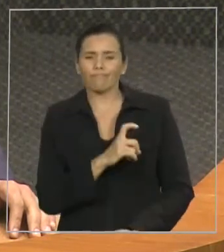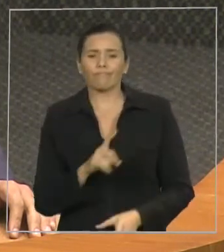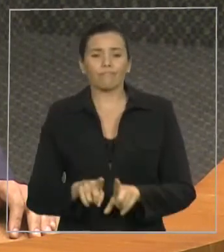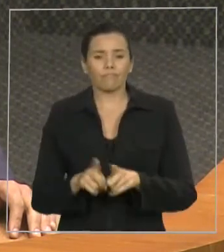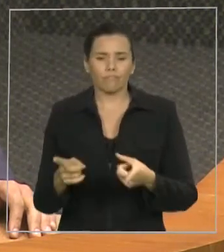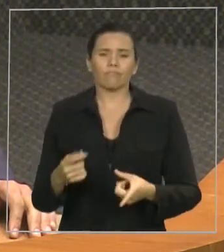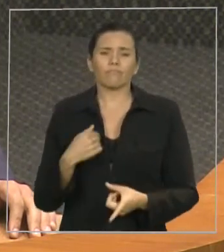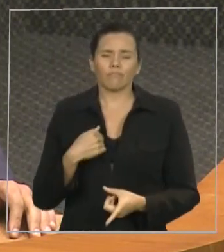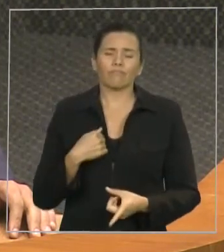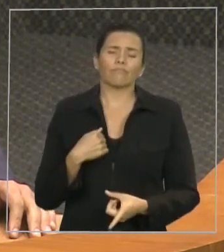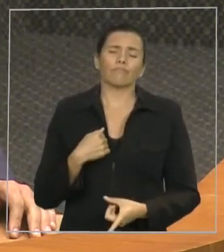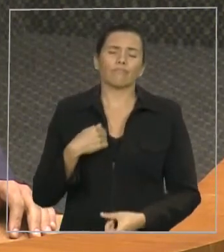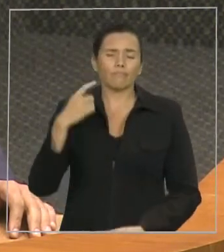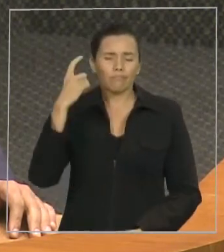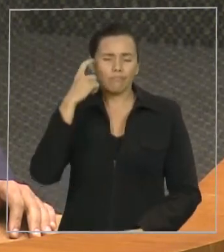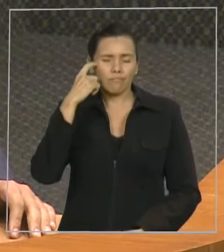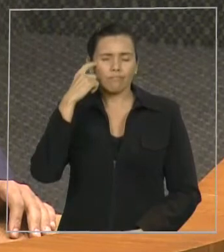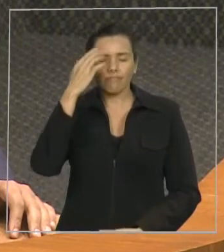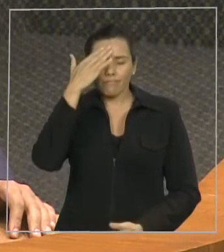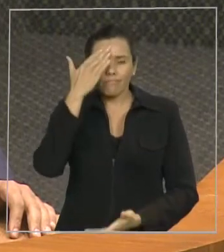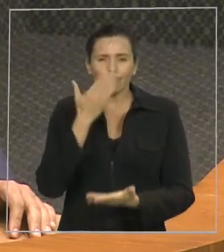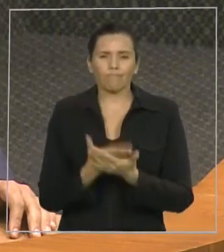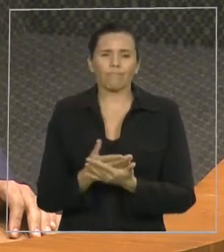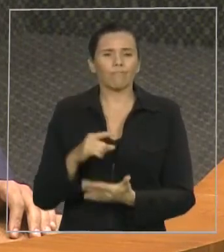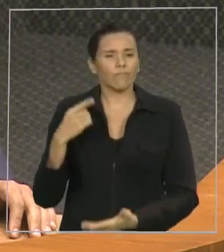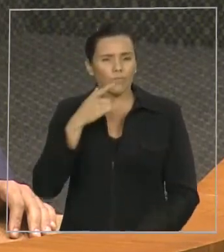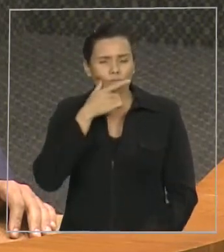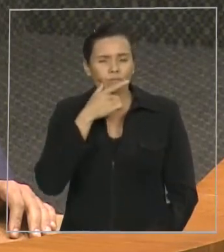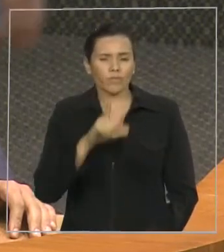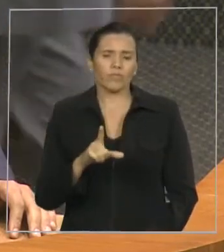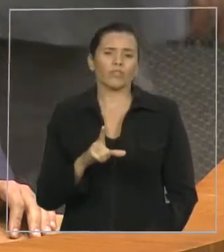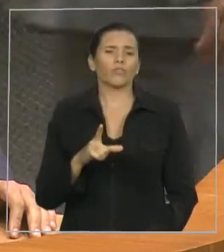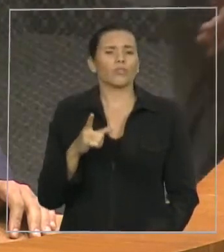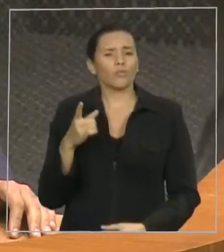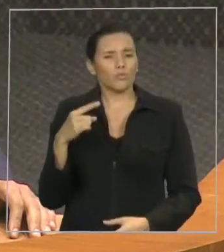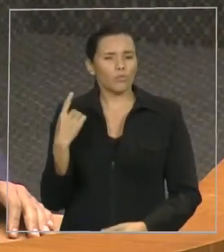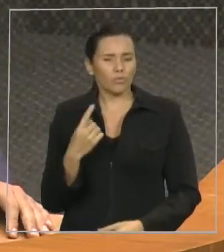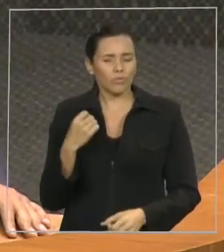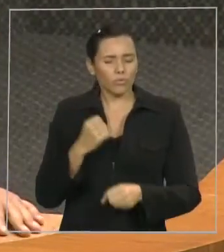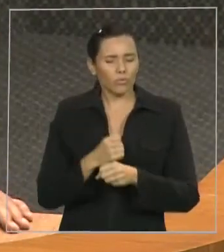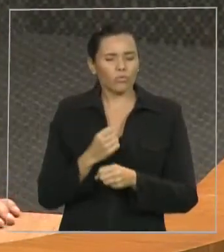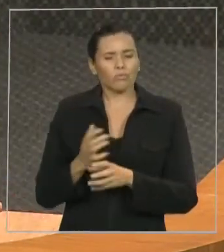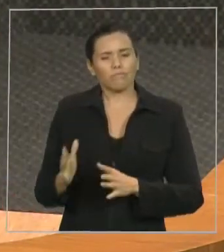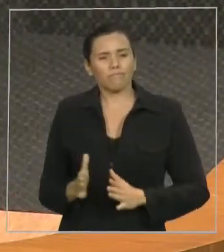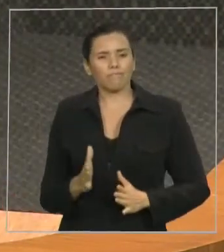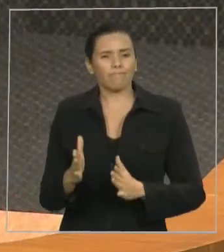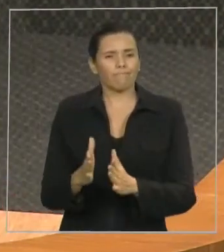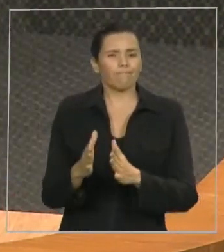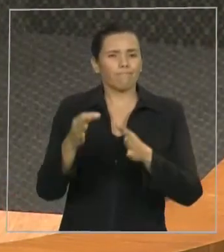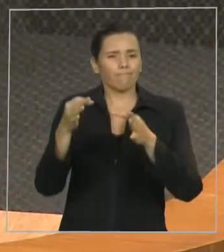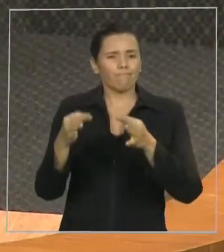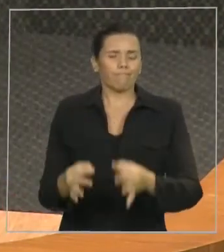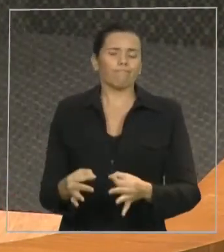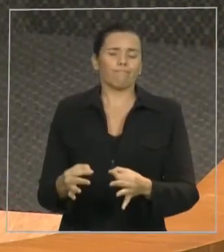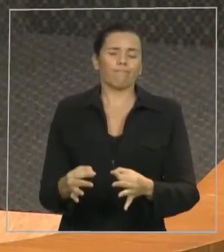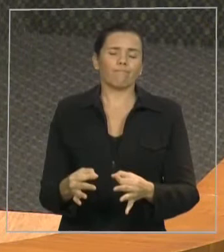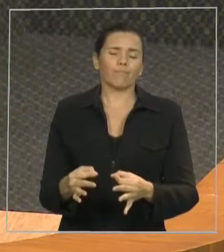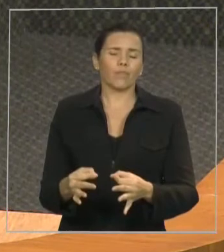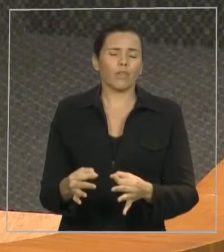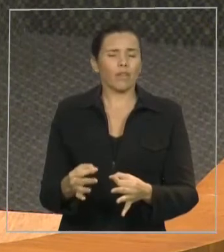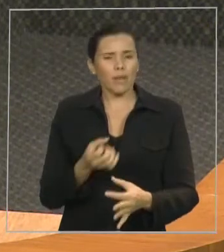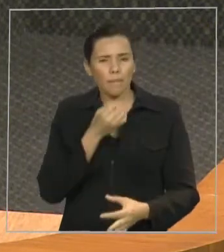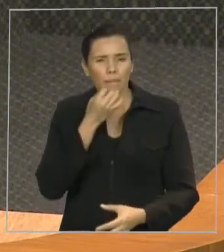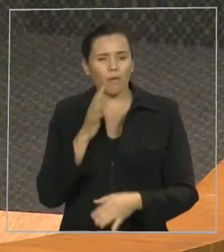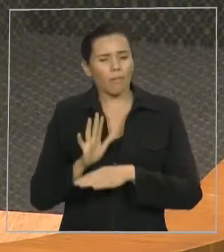Deus, haveremos de construir esse caminho que interessa a toda a população brasileira. Deputado